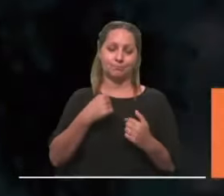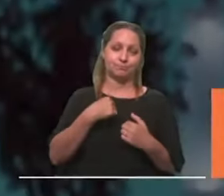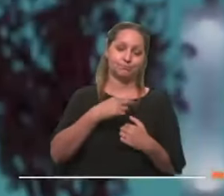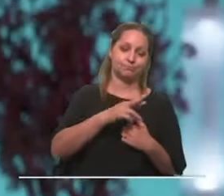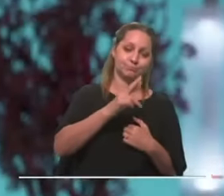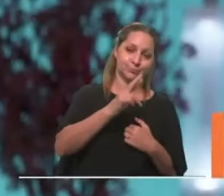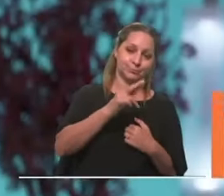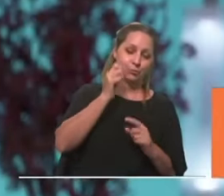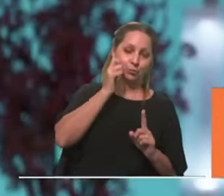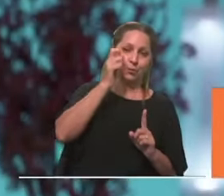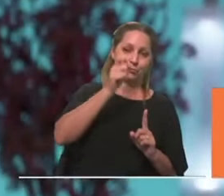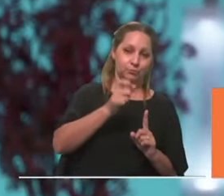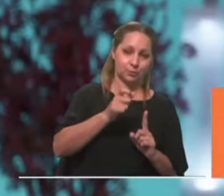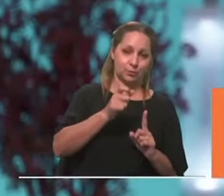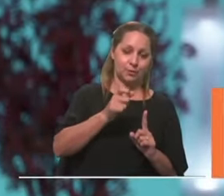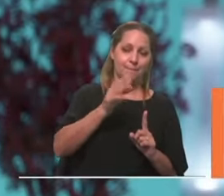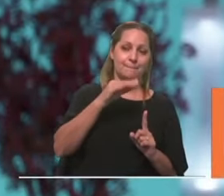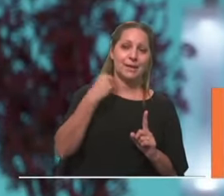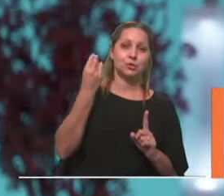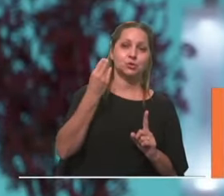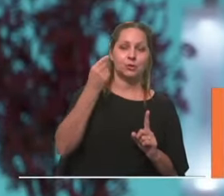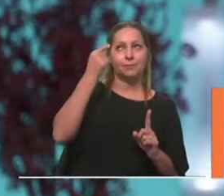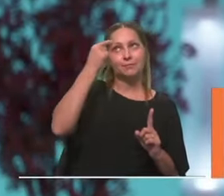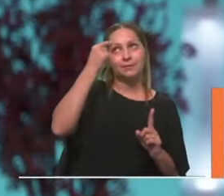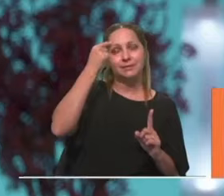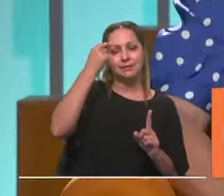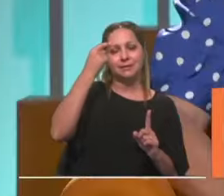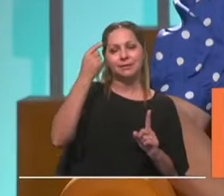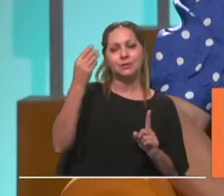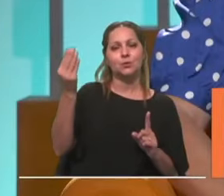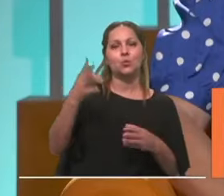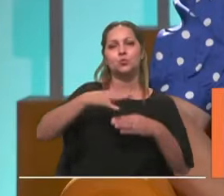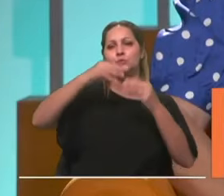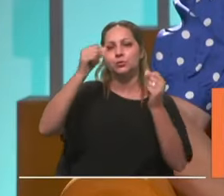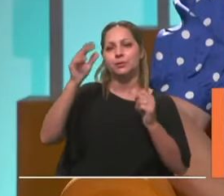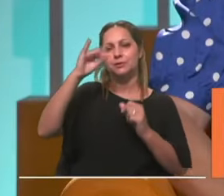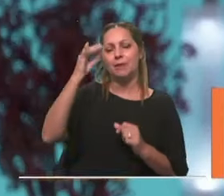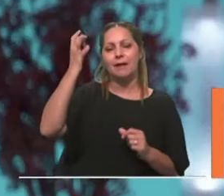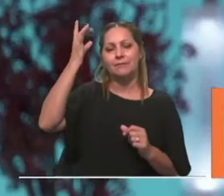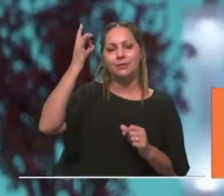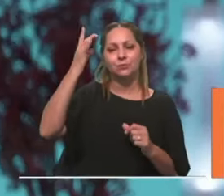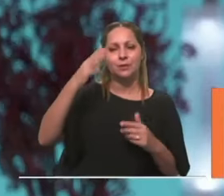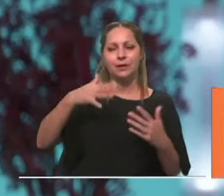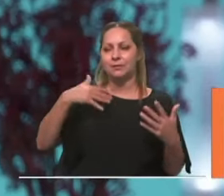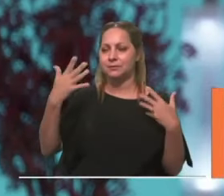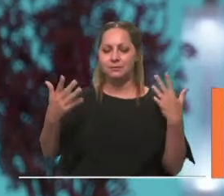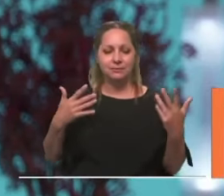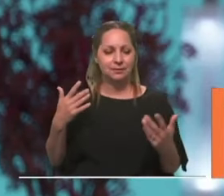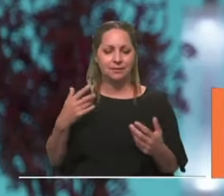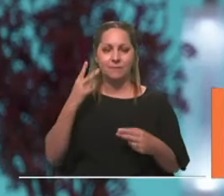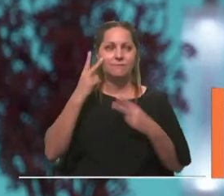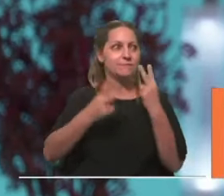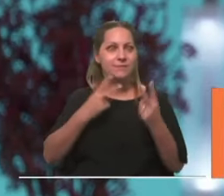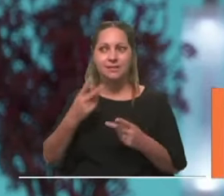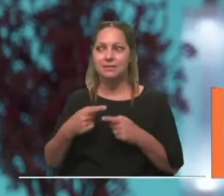expectativa de uma pessoa, quando eu digo mais jovem, com um espírito mais jovem, de aventureiro, de mexer, de visitar as